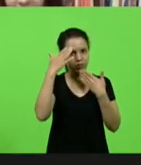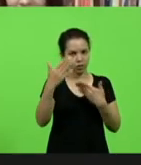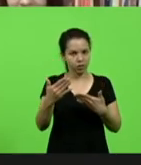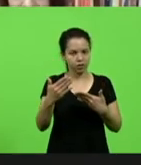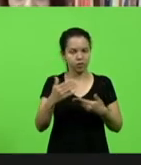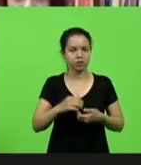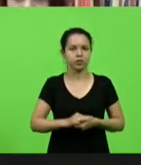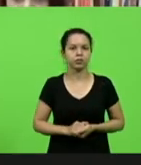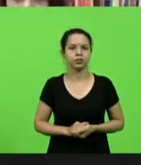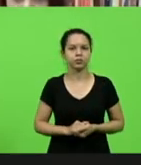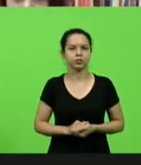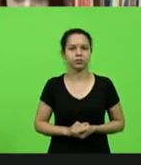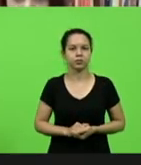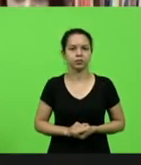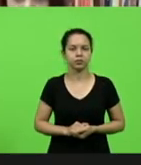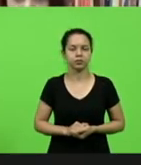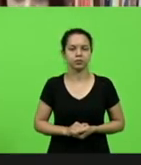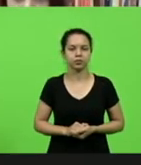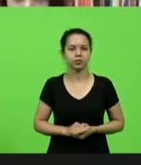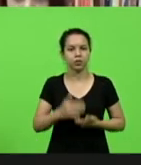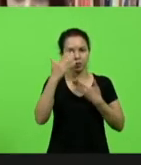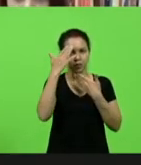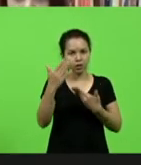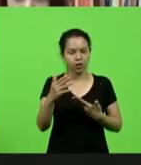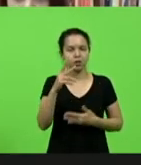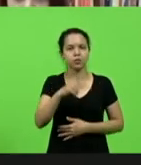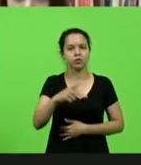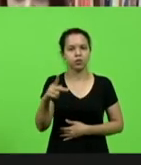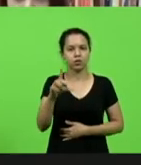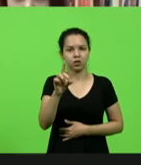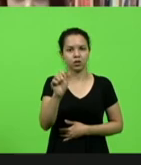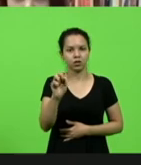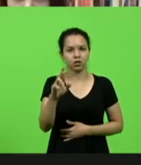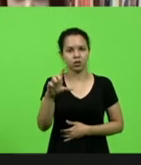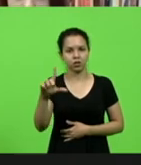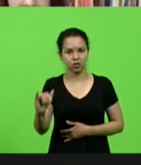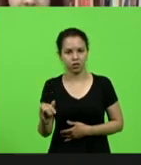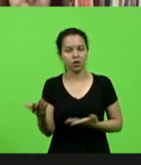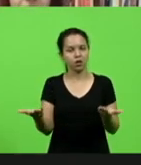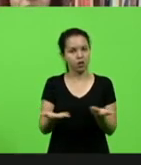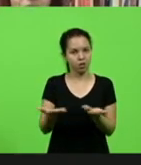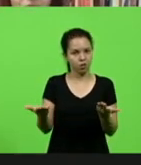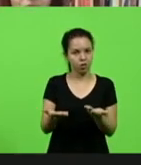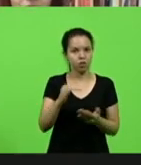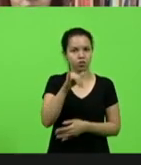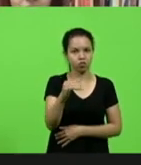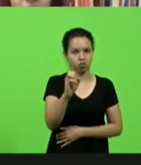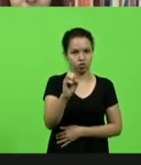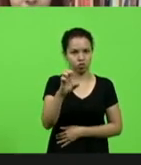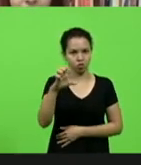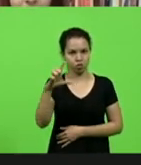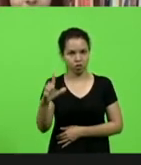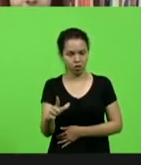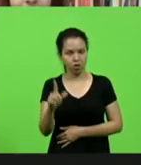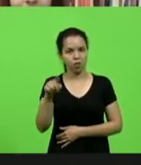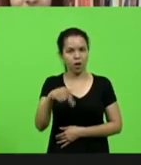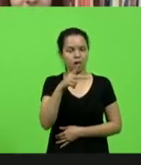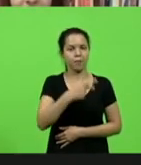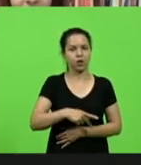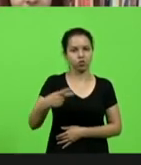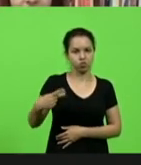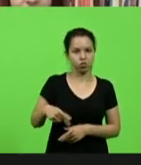contamos com vocês. Obrigada, professora Darli. Eu passo a palavra agora ao Joel Domingues Pereira Filho, que é pastor e